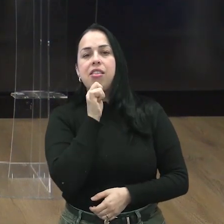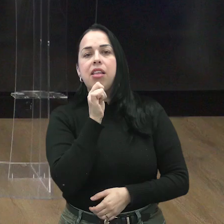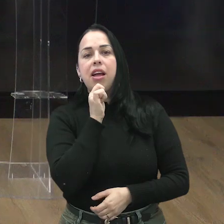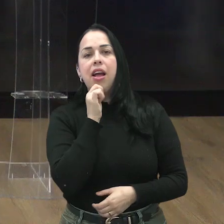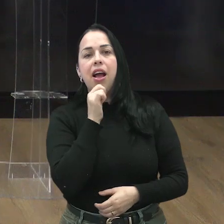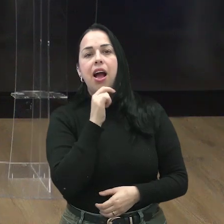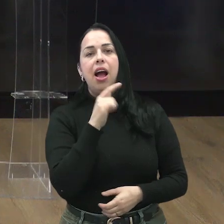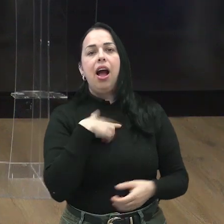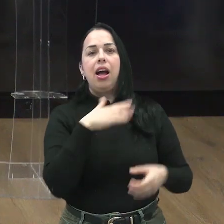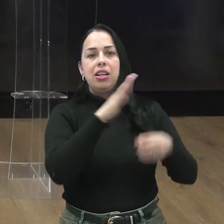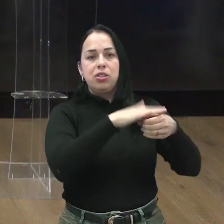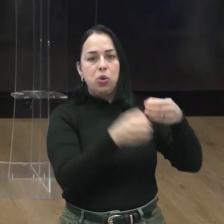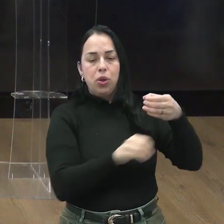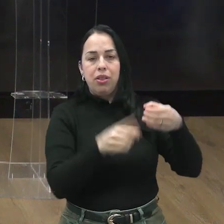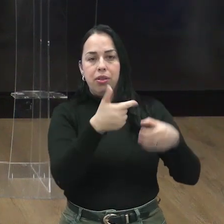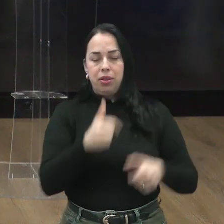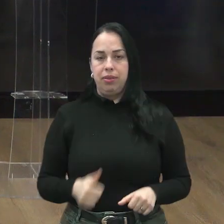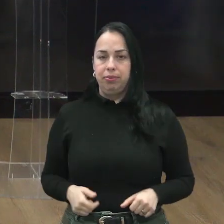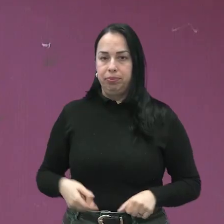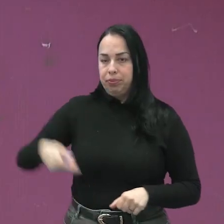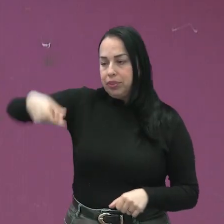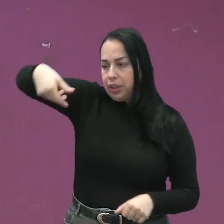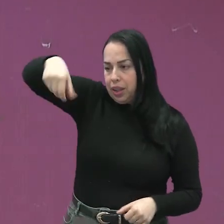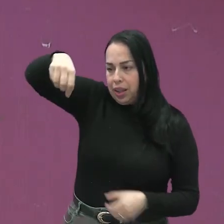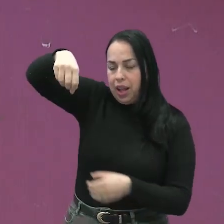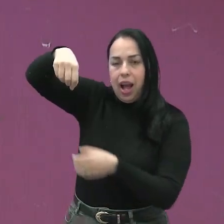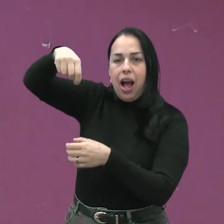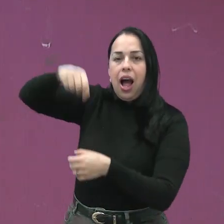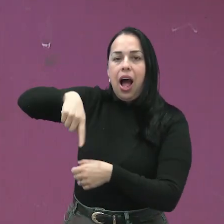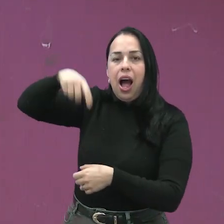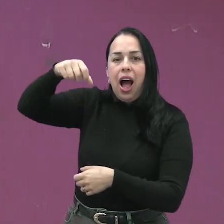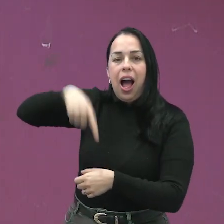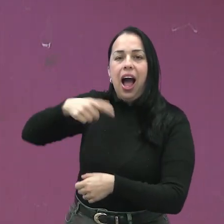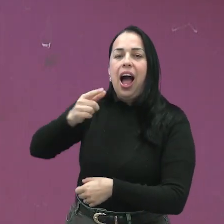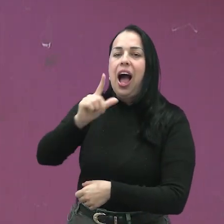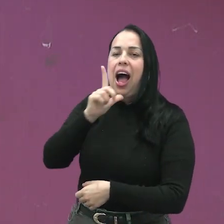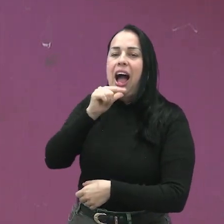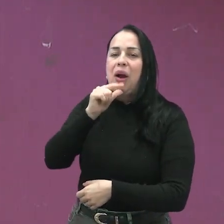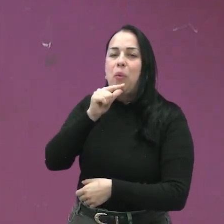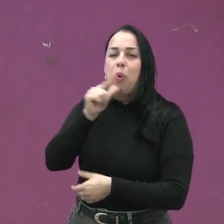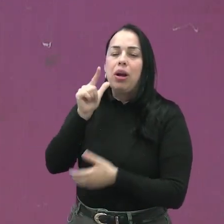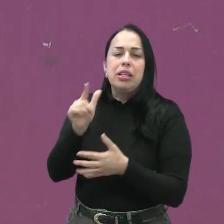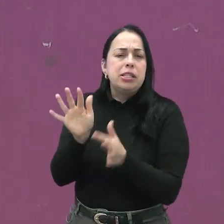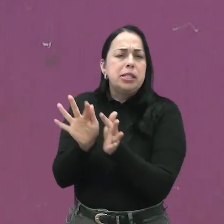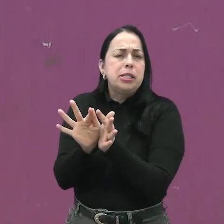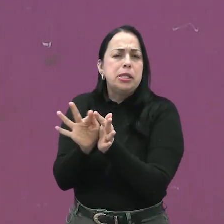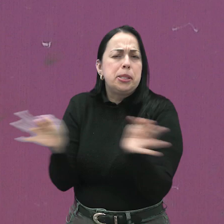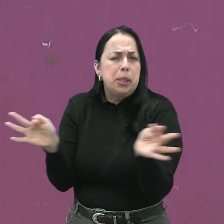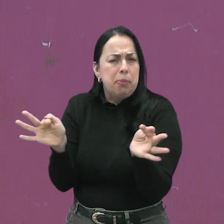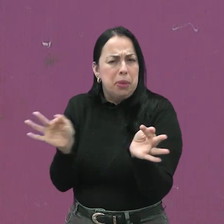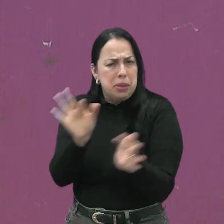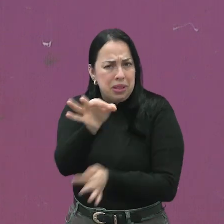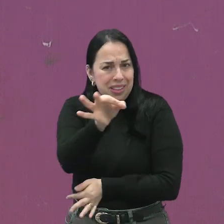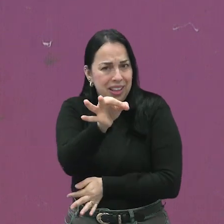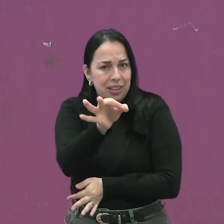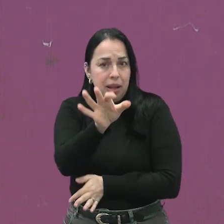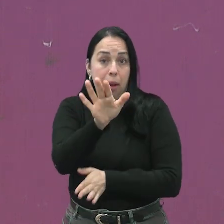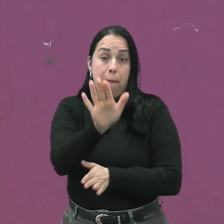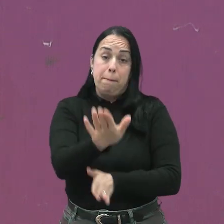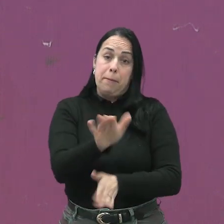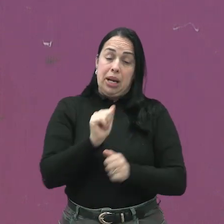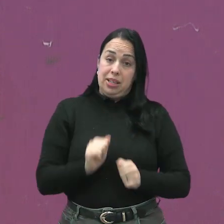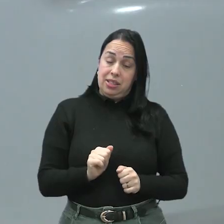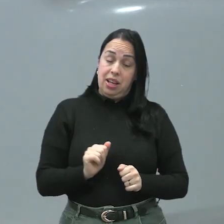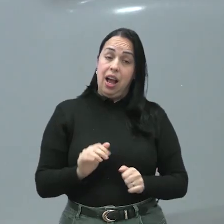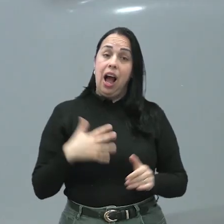têm acesso ao esgoto tratado. Abrir a torneira e sair água limpa parece algo simples do dia a